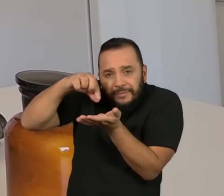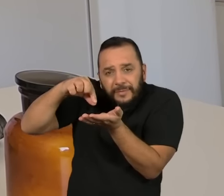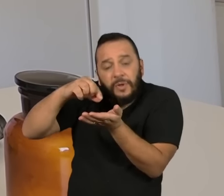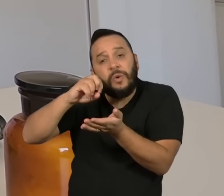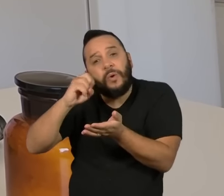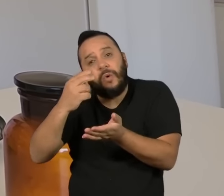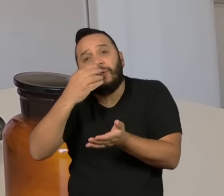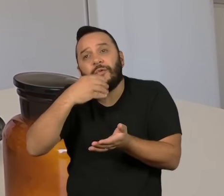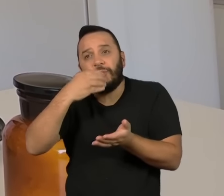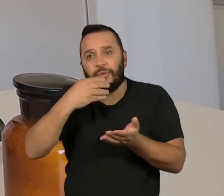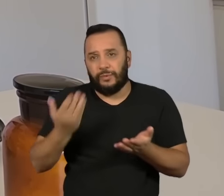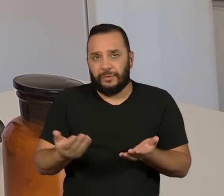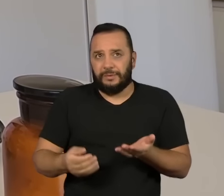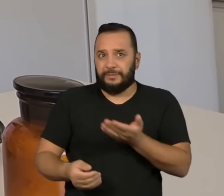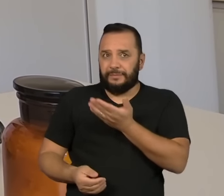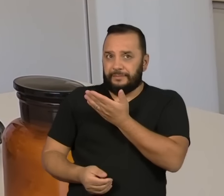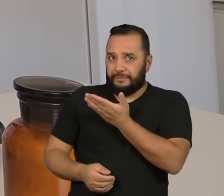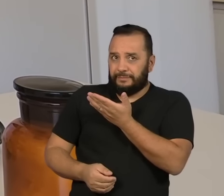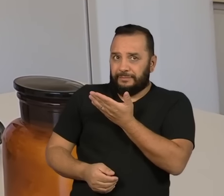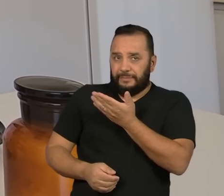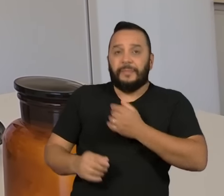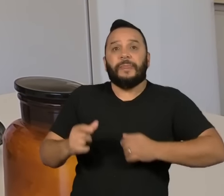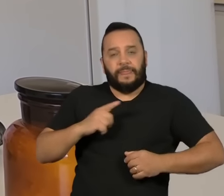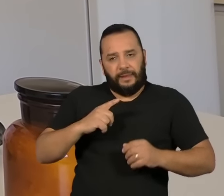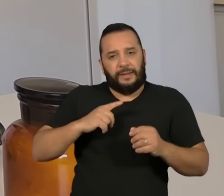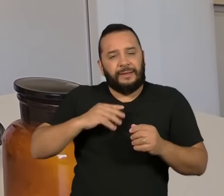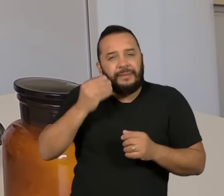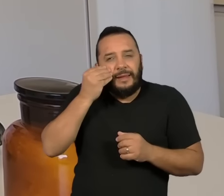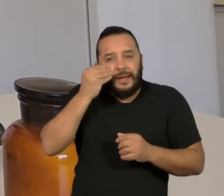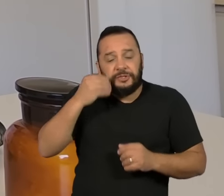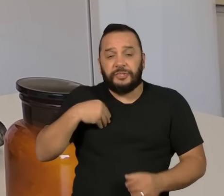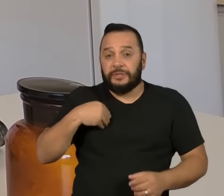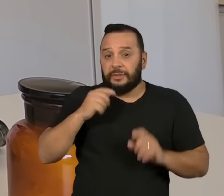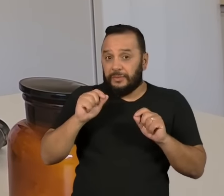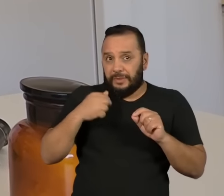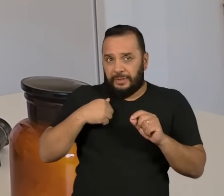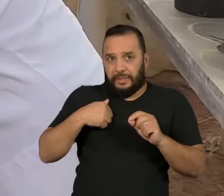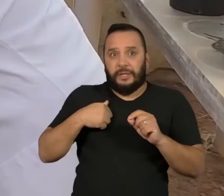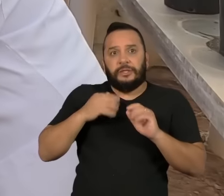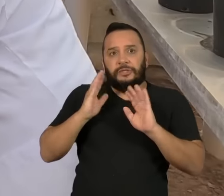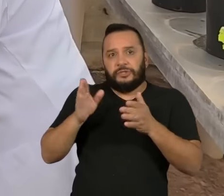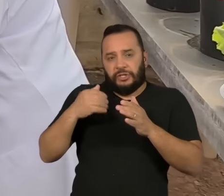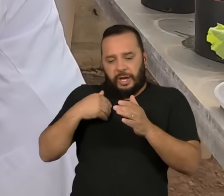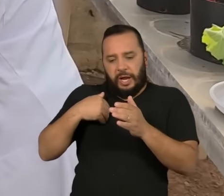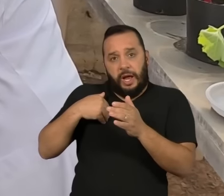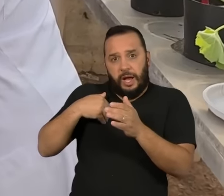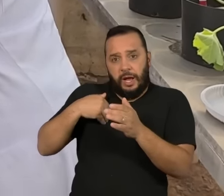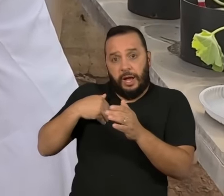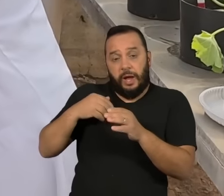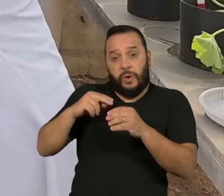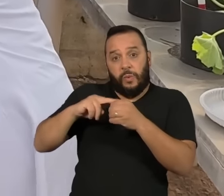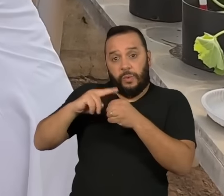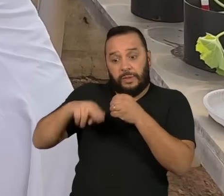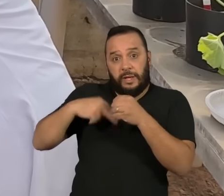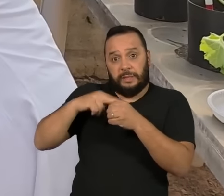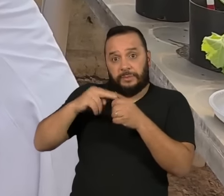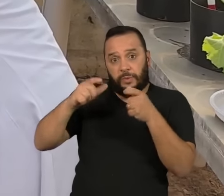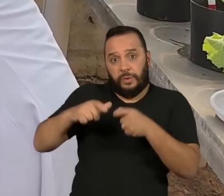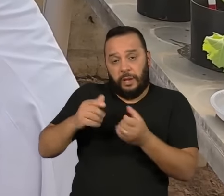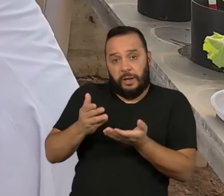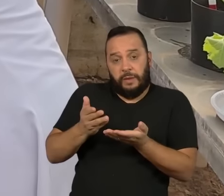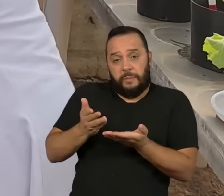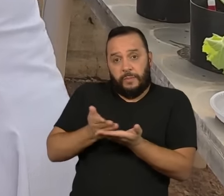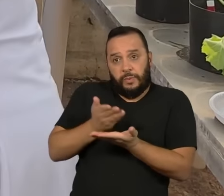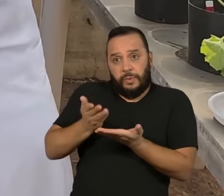Este experimento com abobrinhas, feito por pesquisadores do Instituto de Biociências da Unesp, campus de Botucatu,